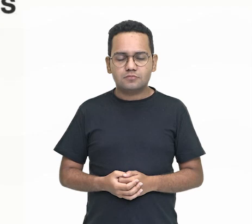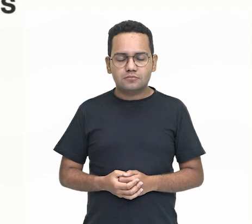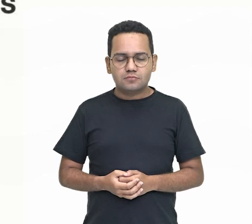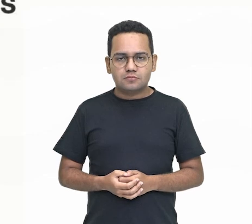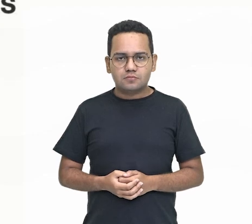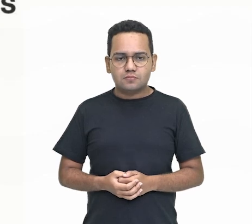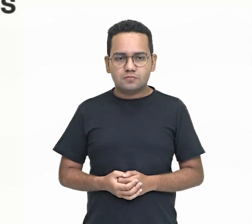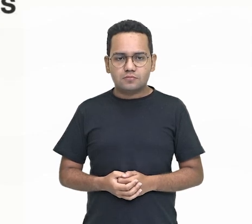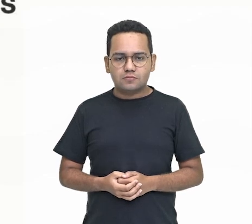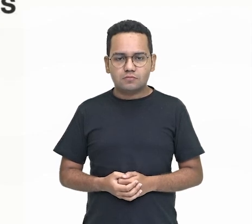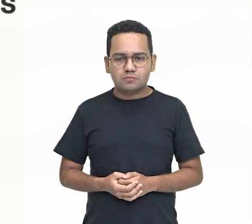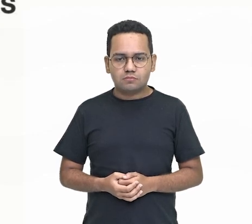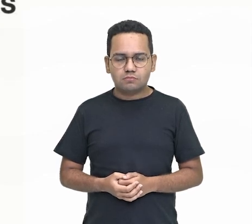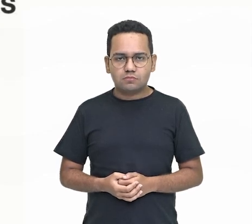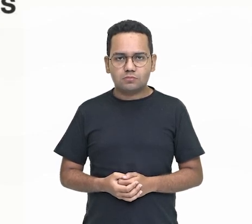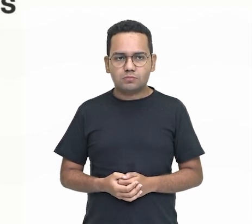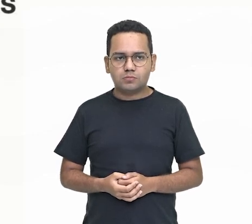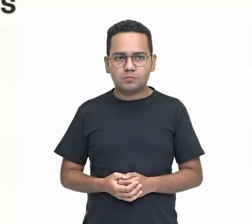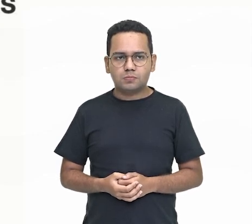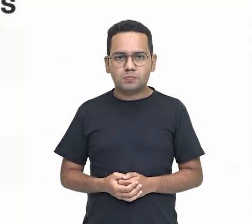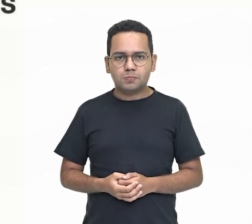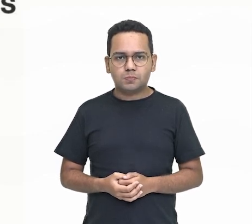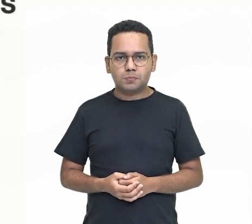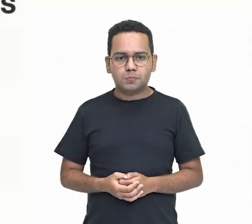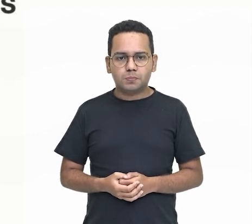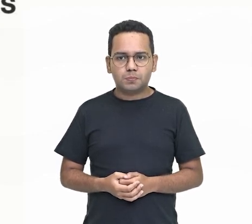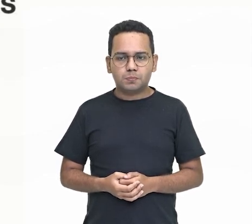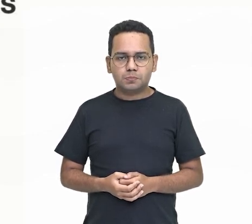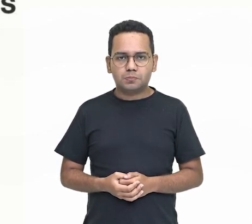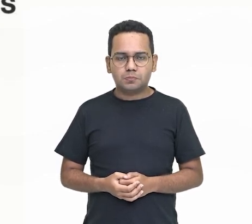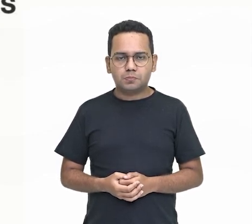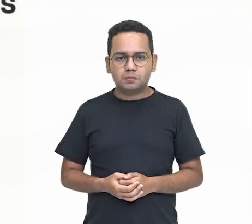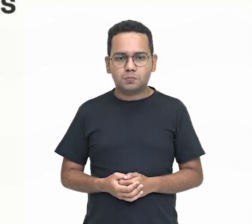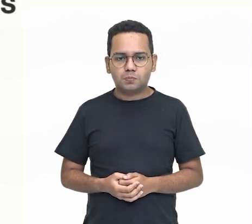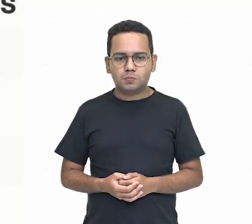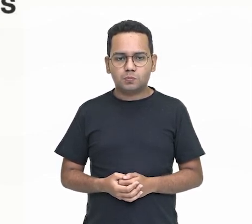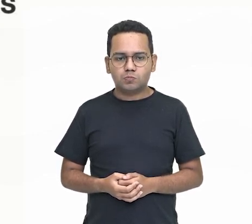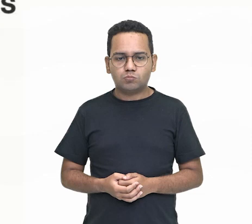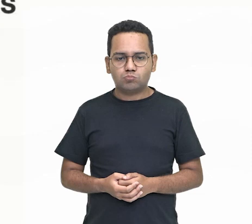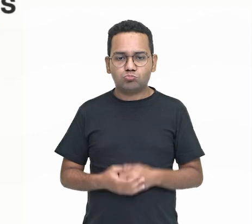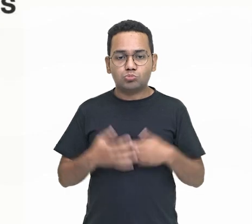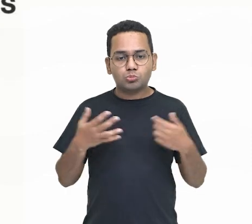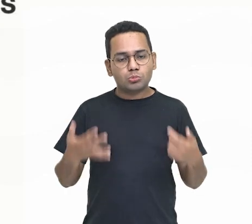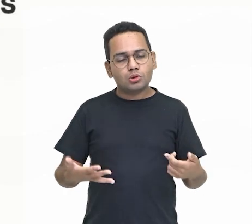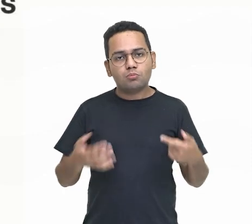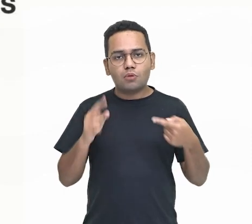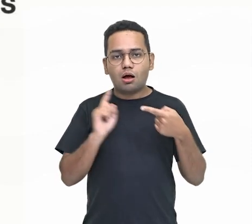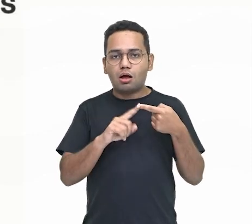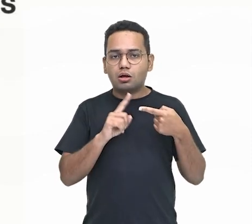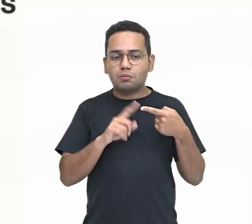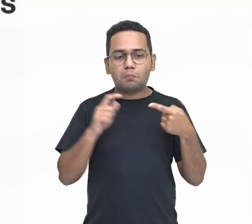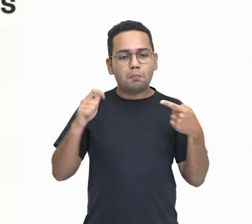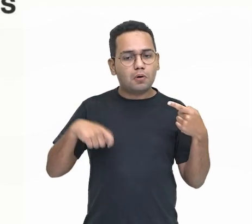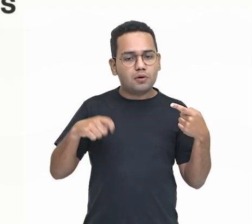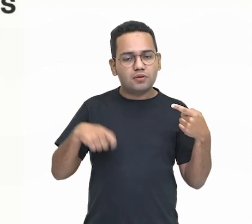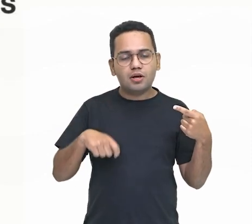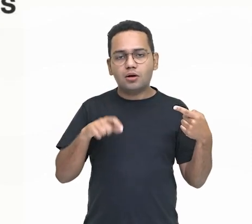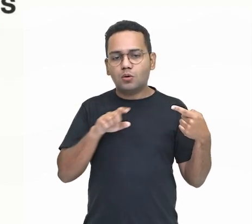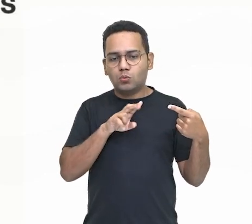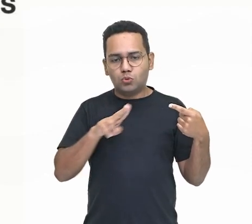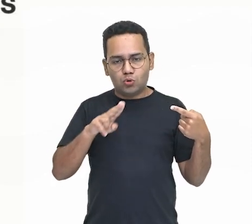essa energia solar, ela pode ser aí energia solar térmica e essa